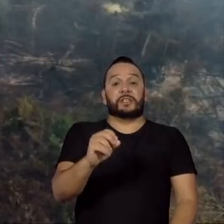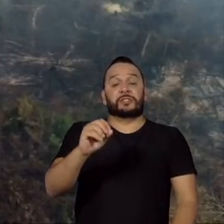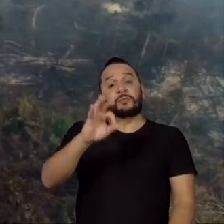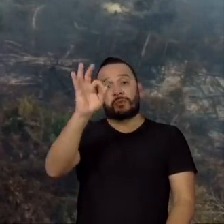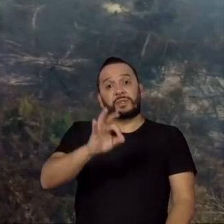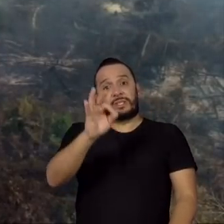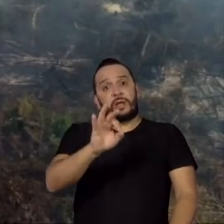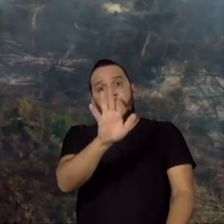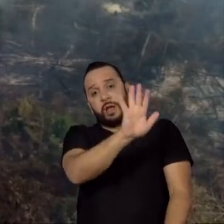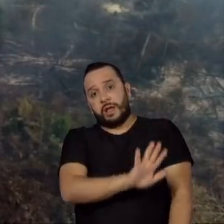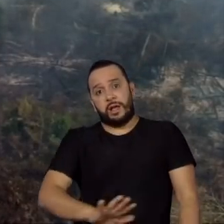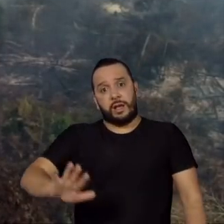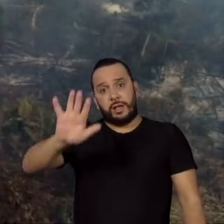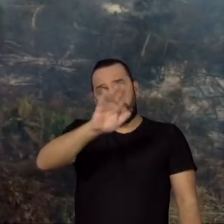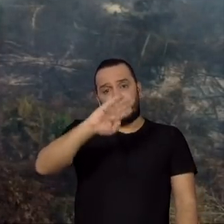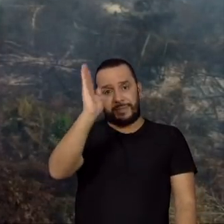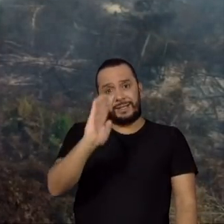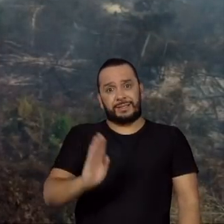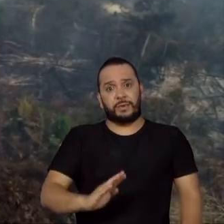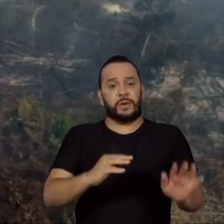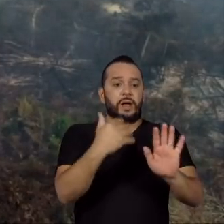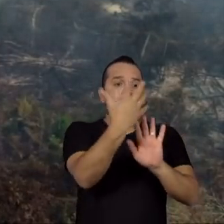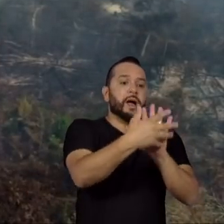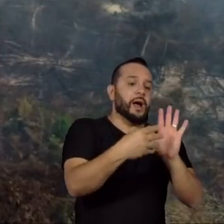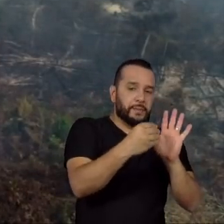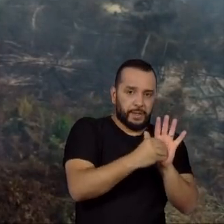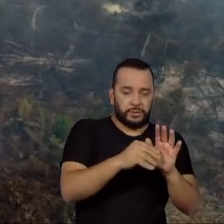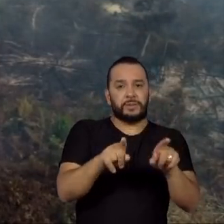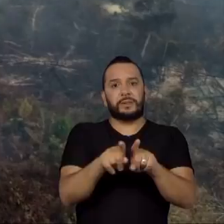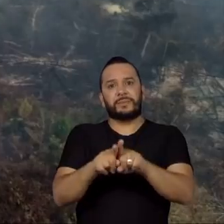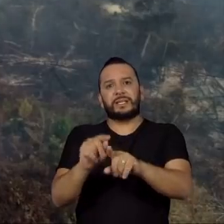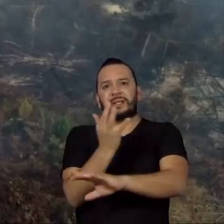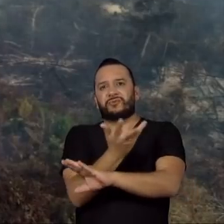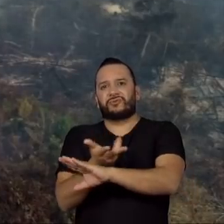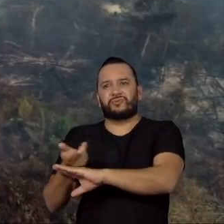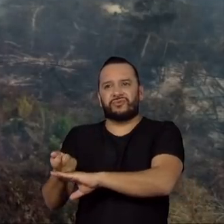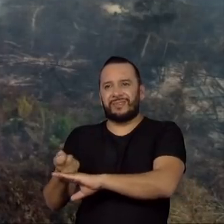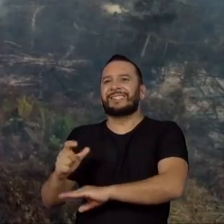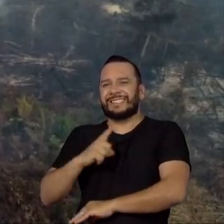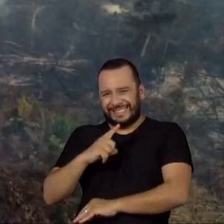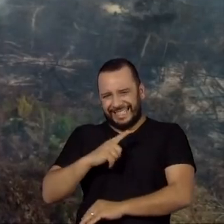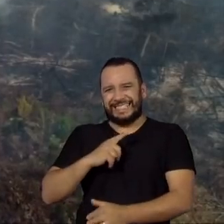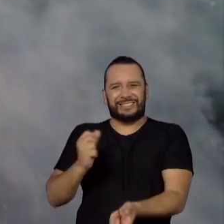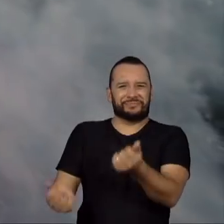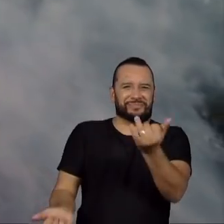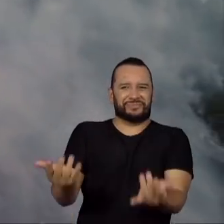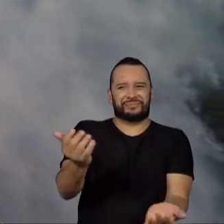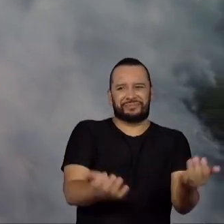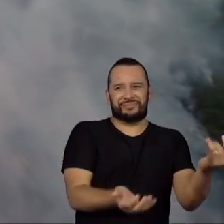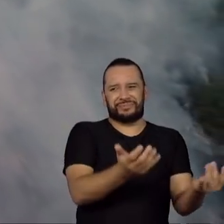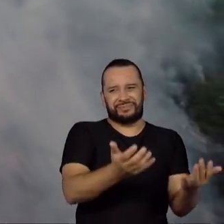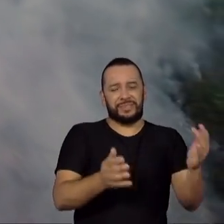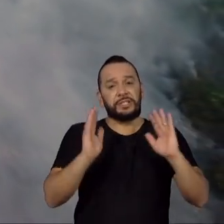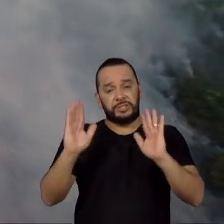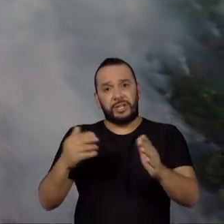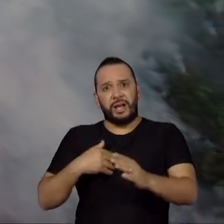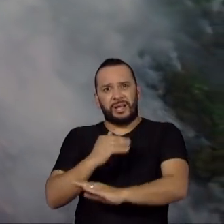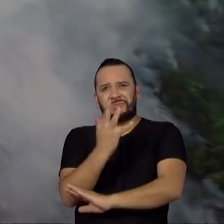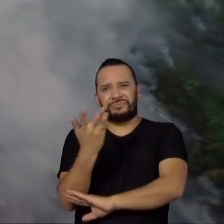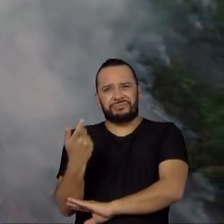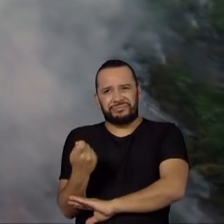do território brasileiro. A Amazônia e o Cerrado tiveram mais incêndios. Os dois biomas juntos respondem por cerca